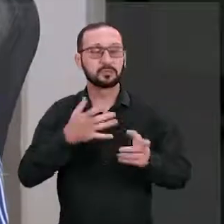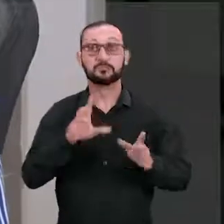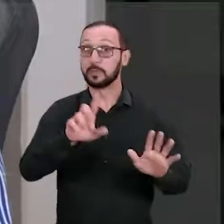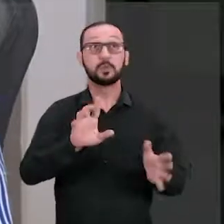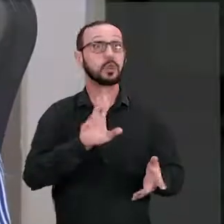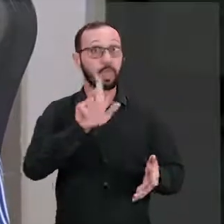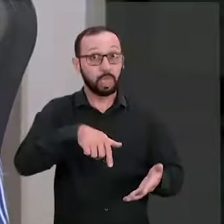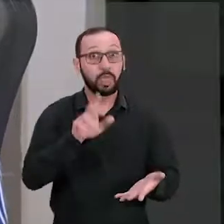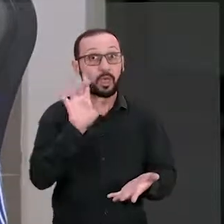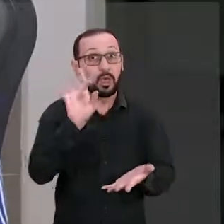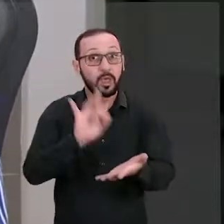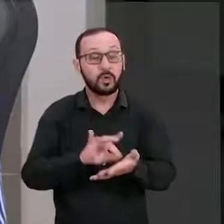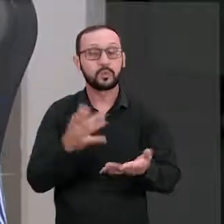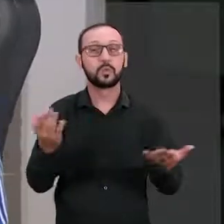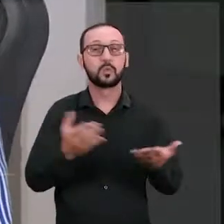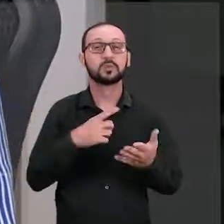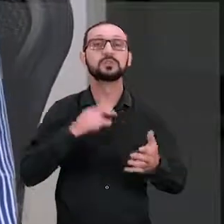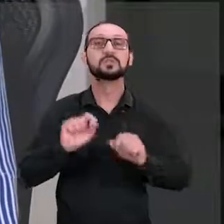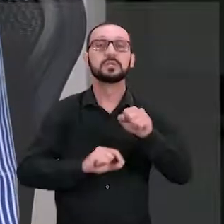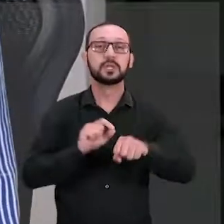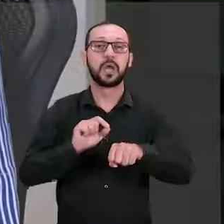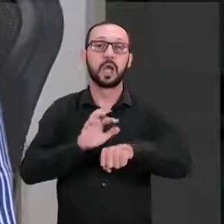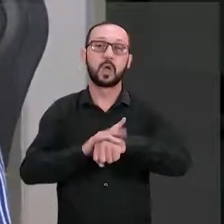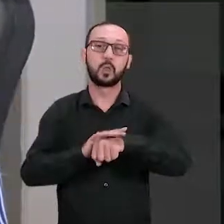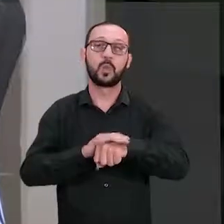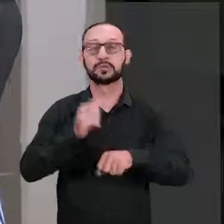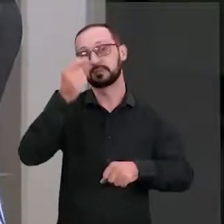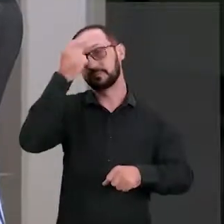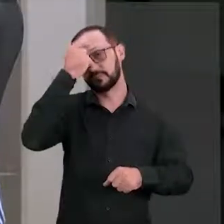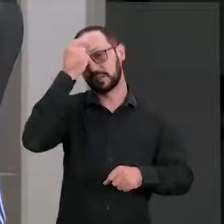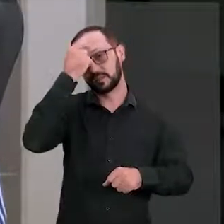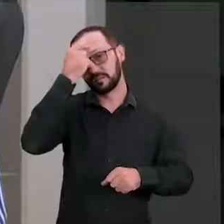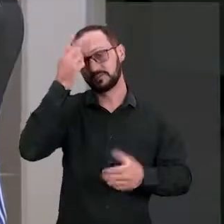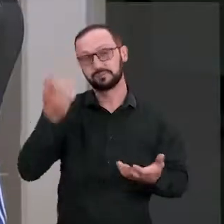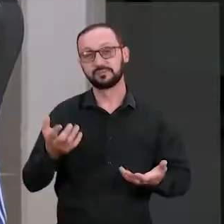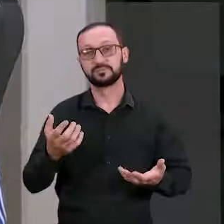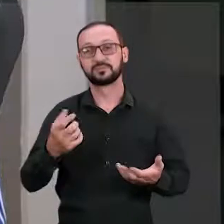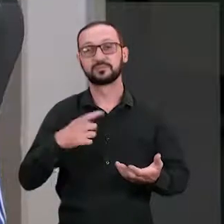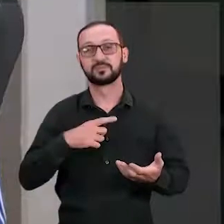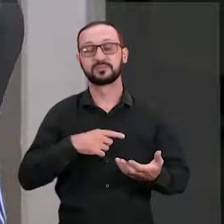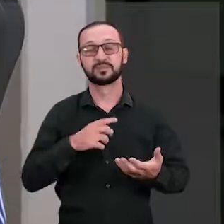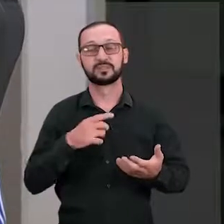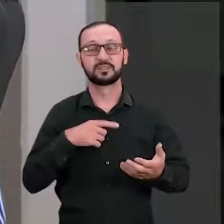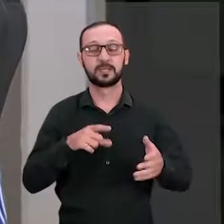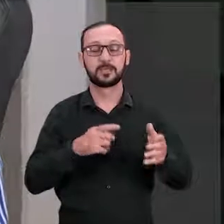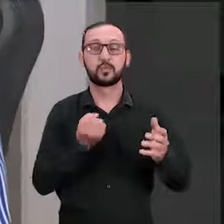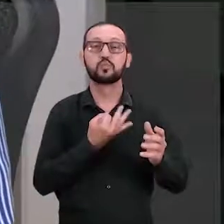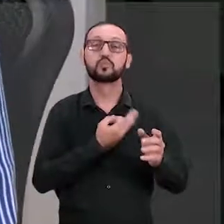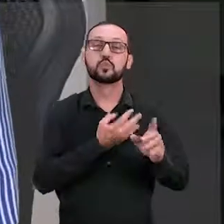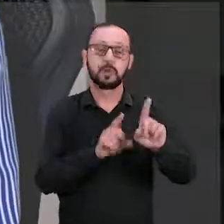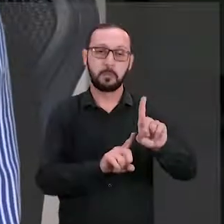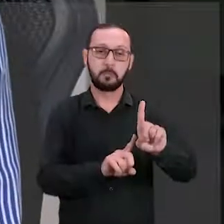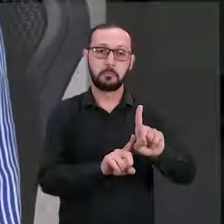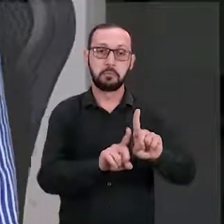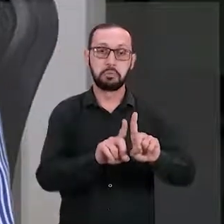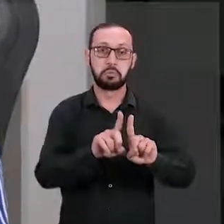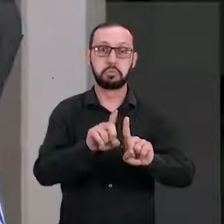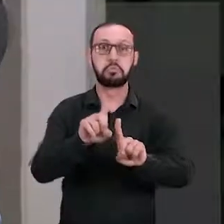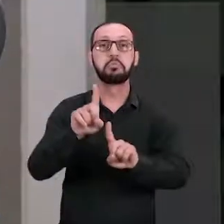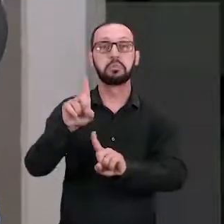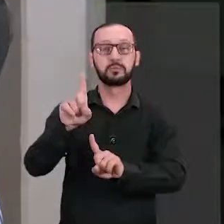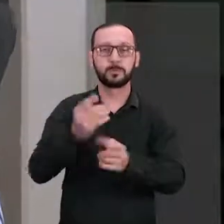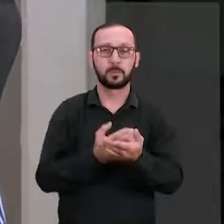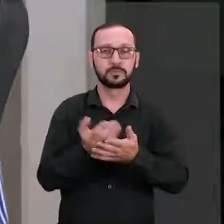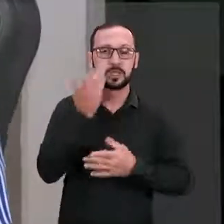é um fato real, que atualmente as doenças mentais têm uma grande incidência na